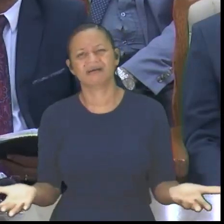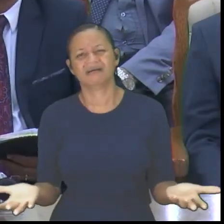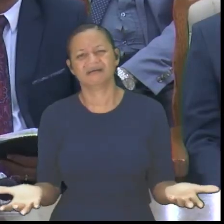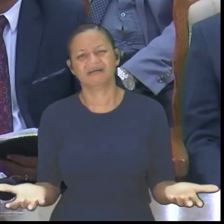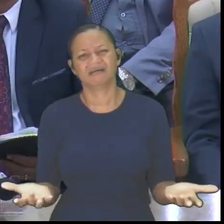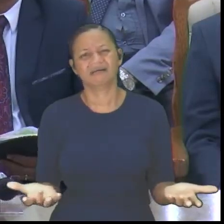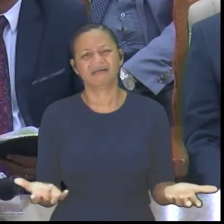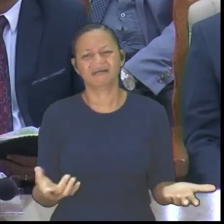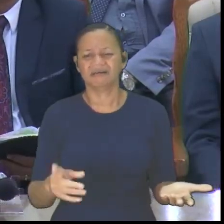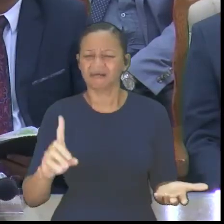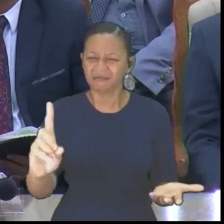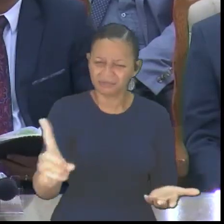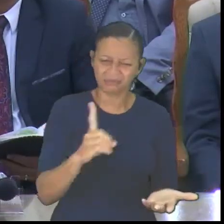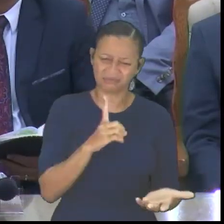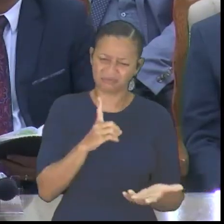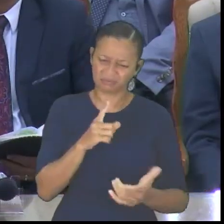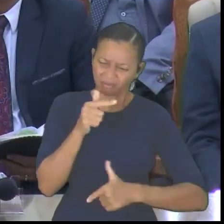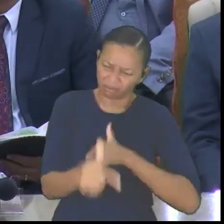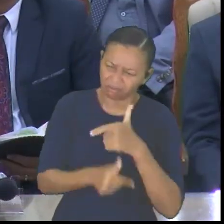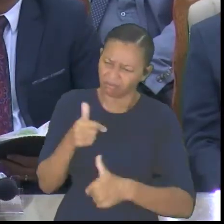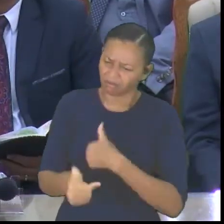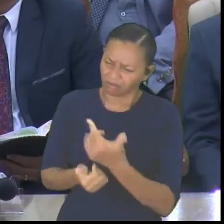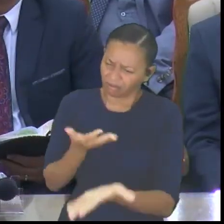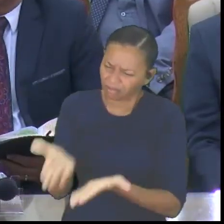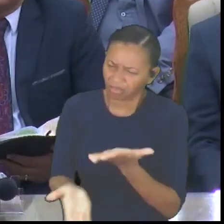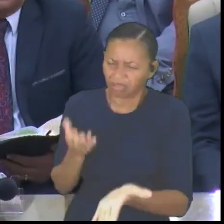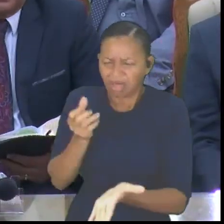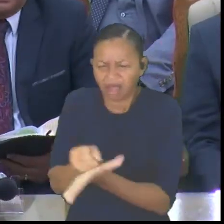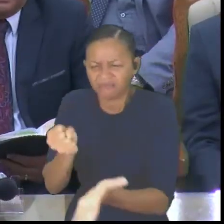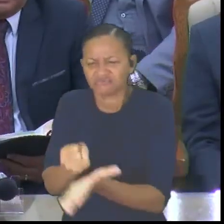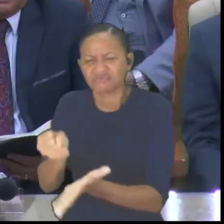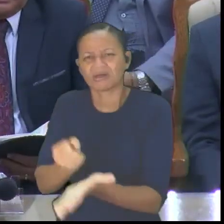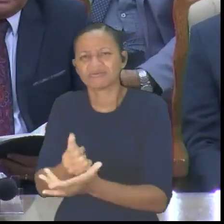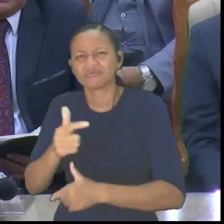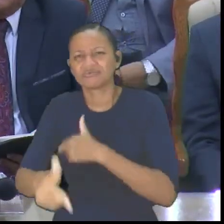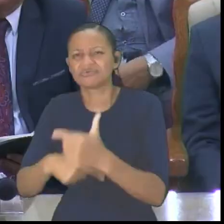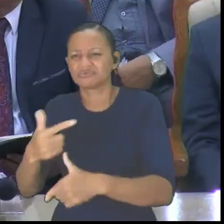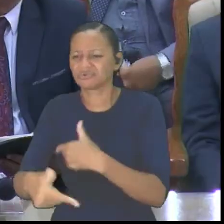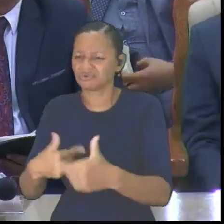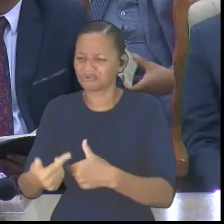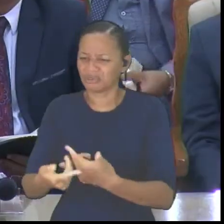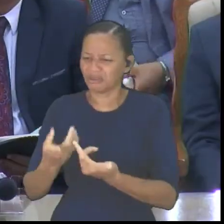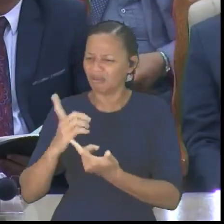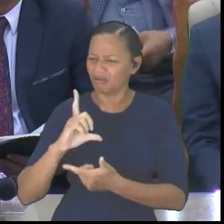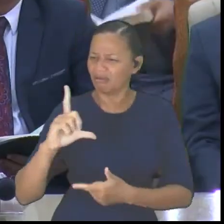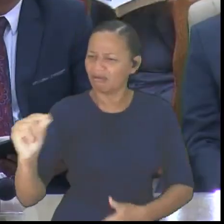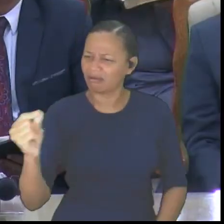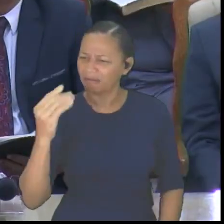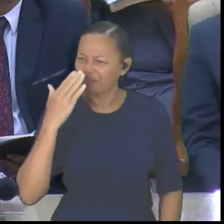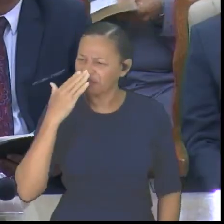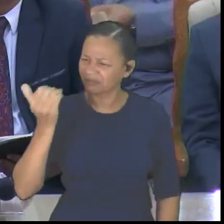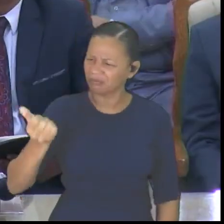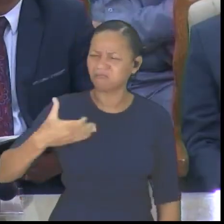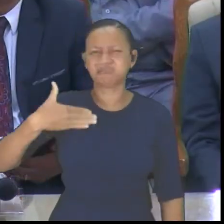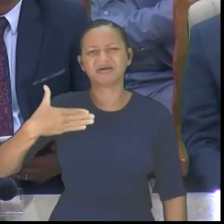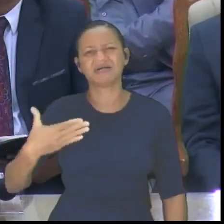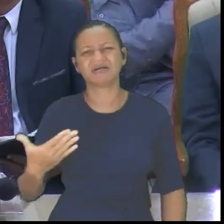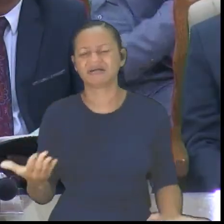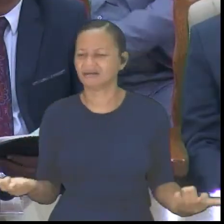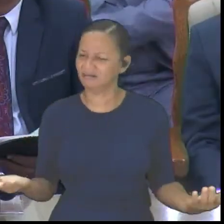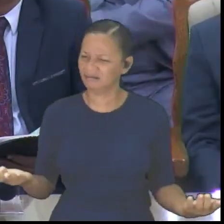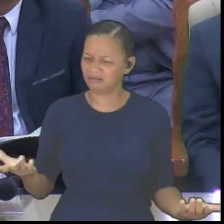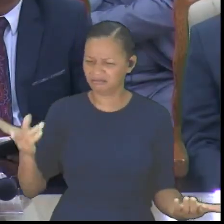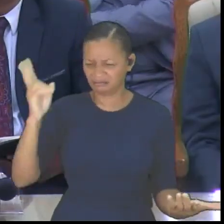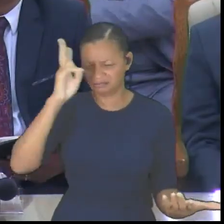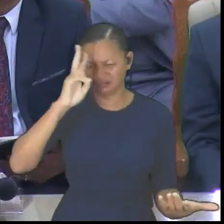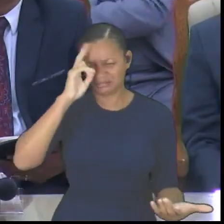vão passar pelas nossas vidas, elas não voltarão para agradecer e nem vão se